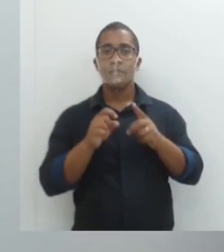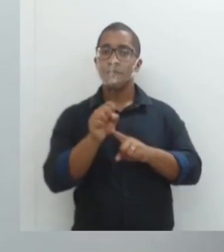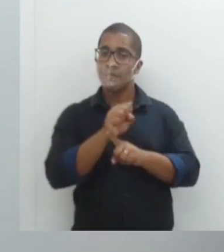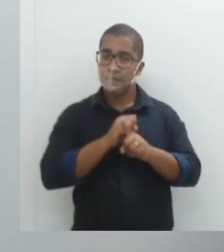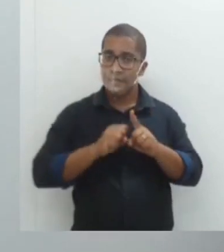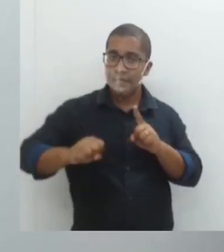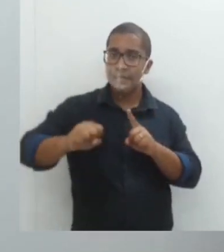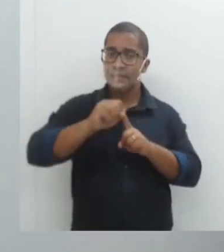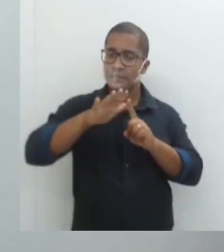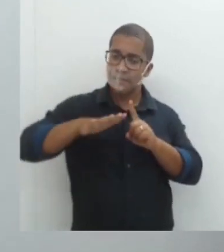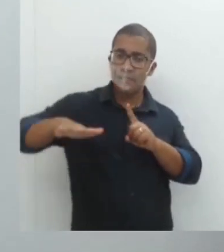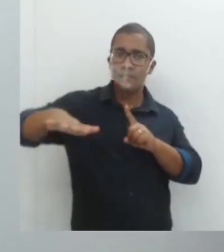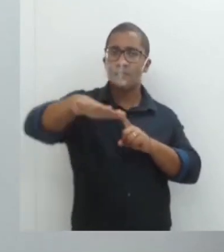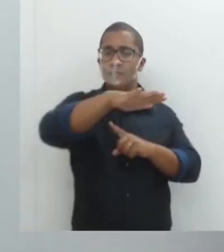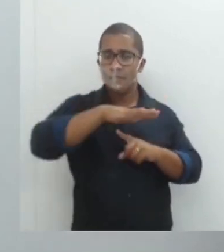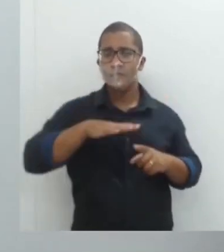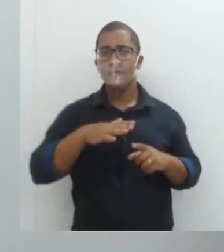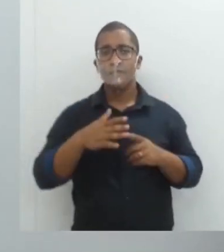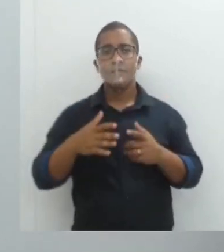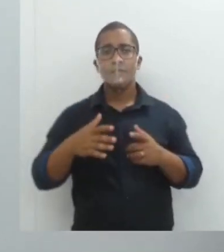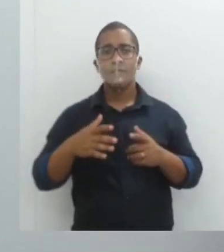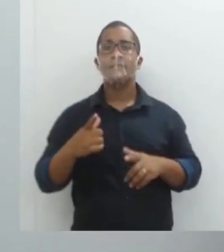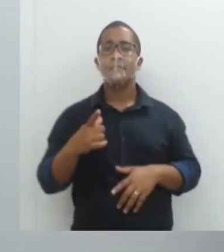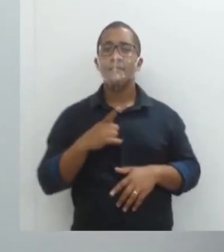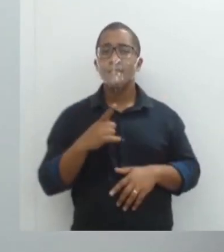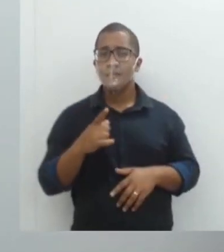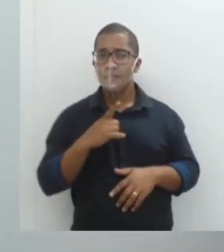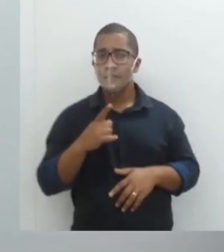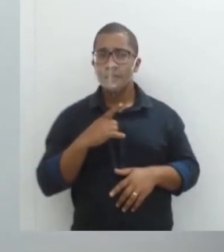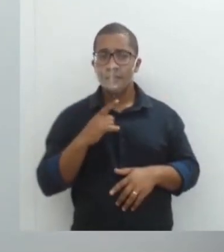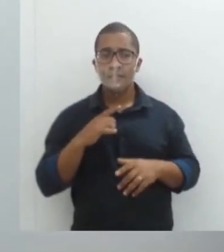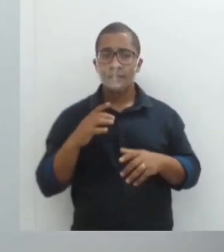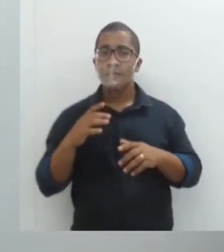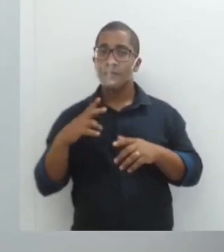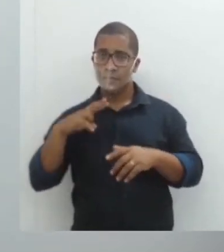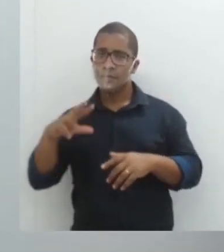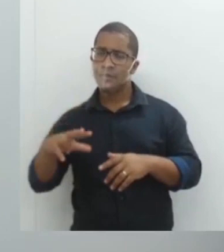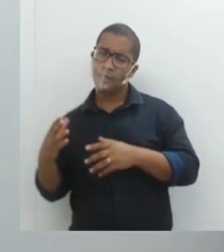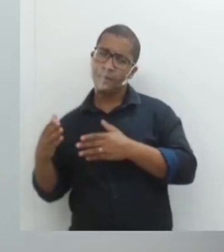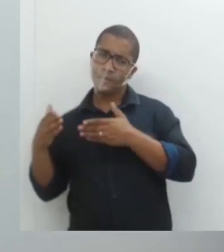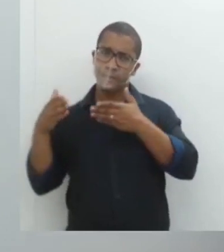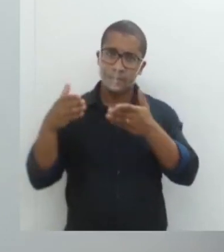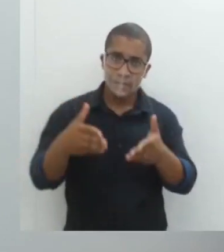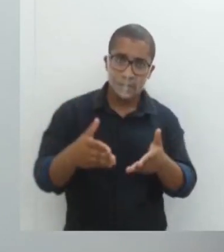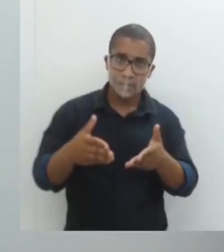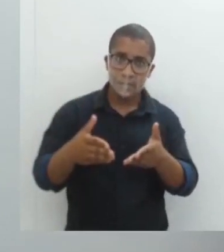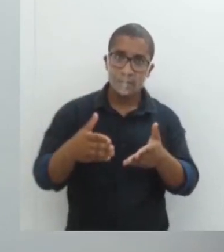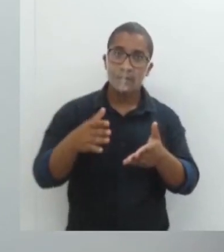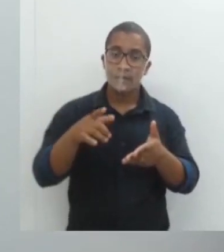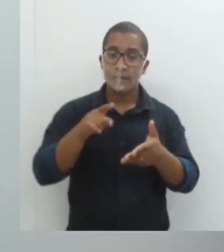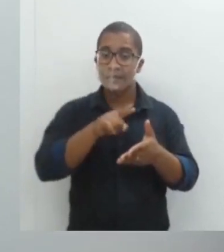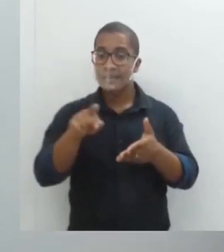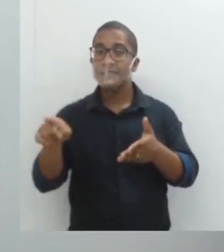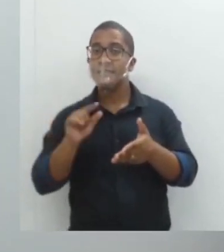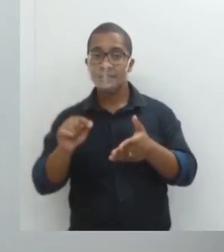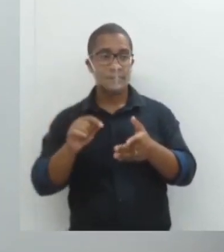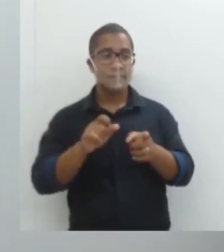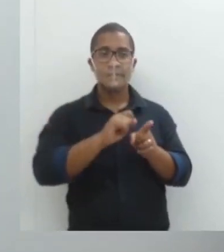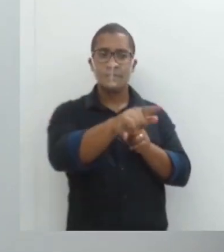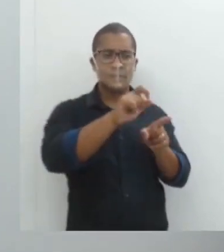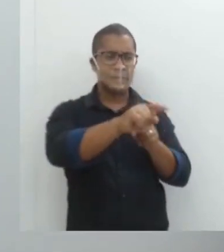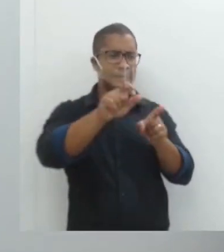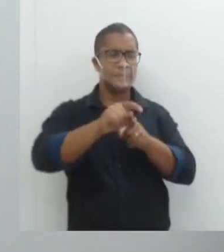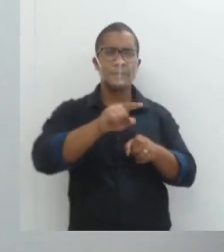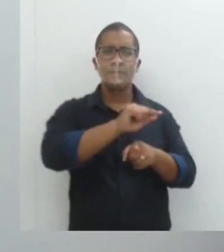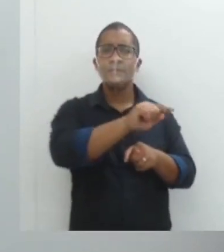sociedade, ela teve a colonização portuguesa, que expulsaram os índios para